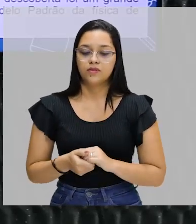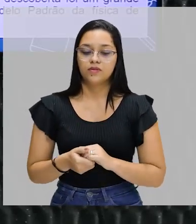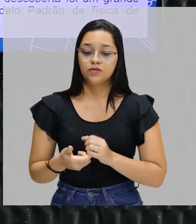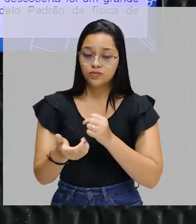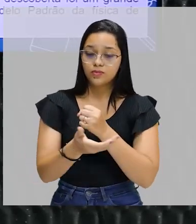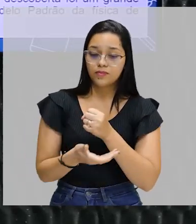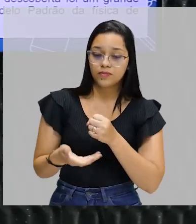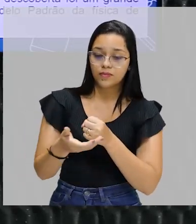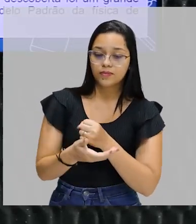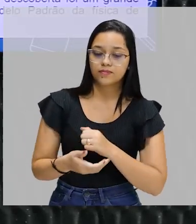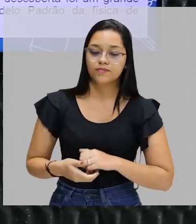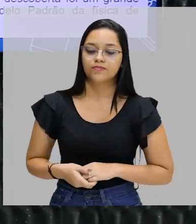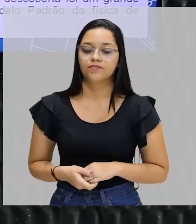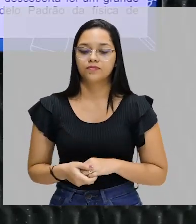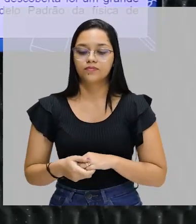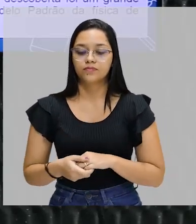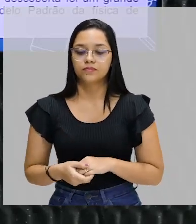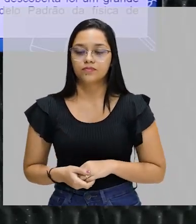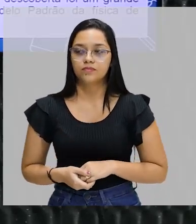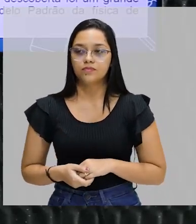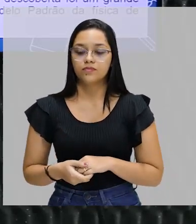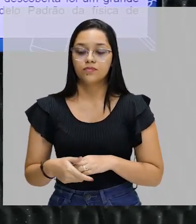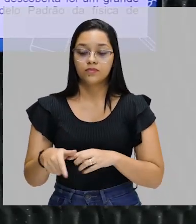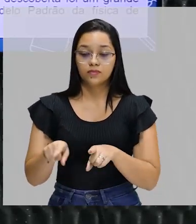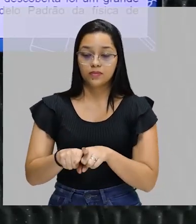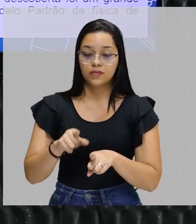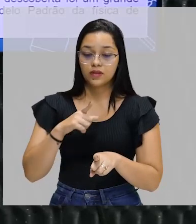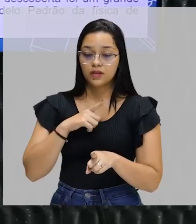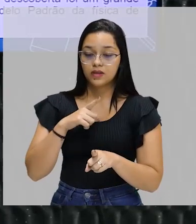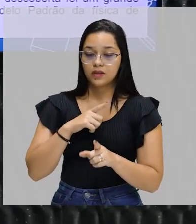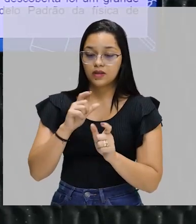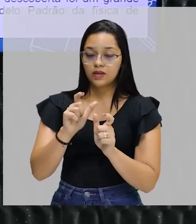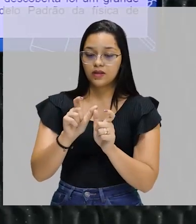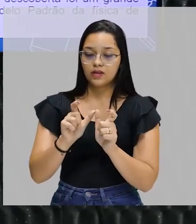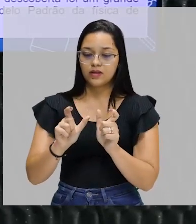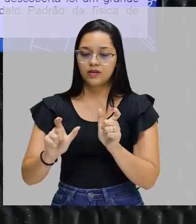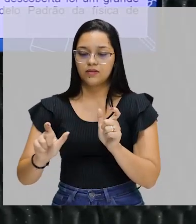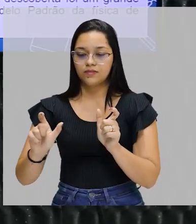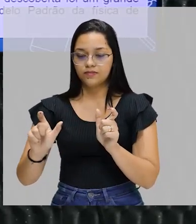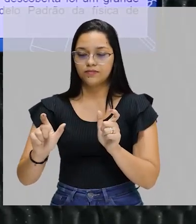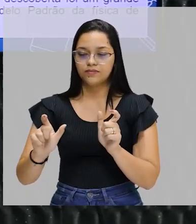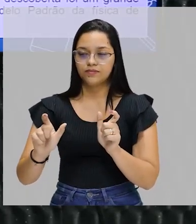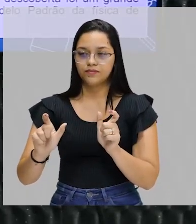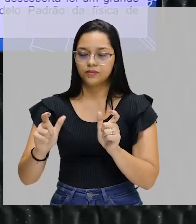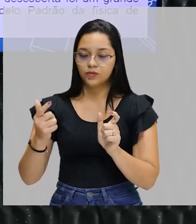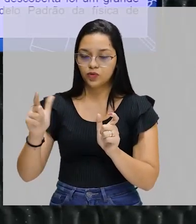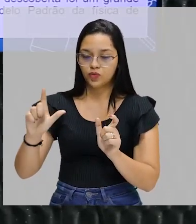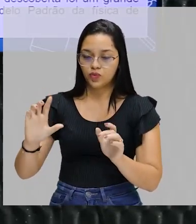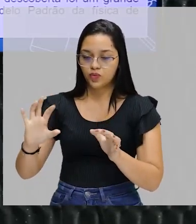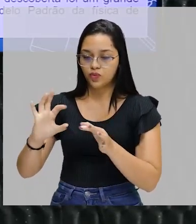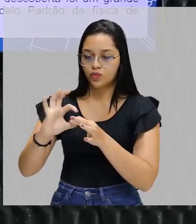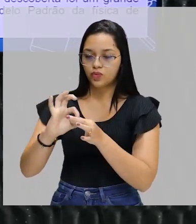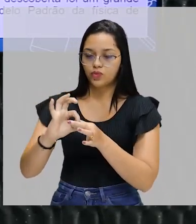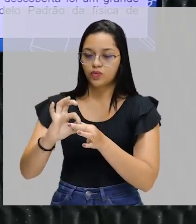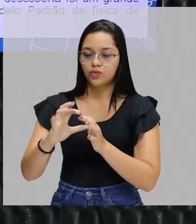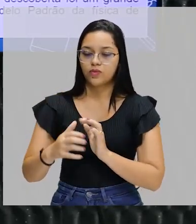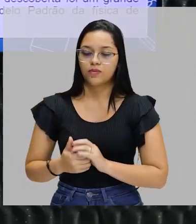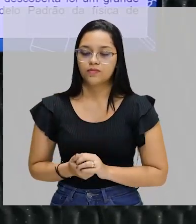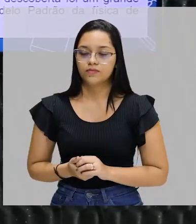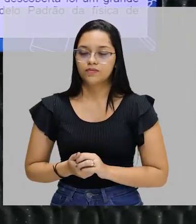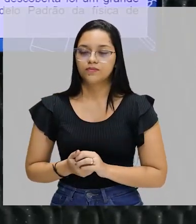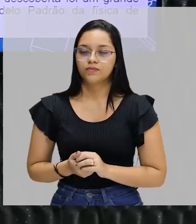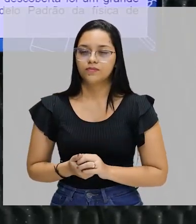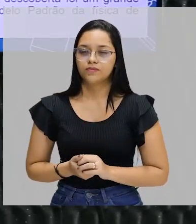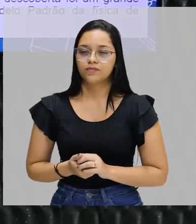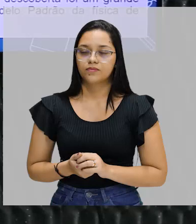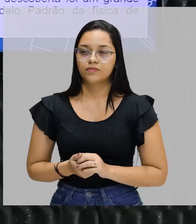carga elementar, ok? Respectivamente. E são antipartículas um do